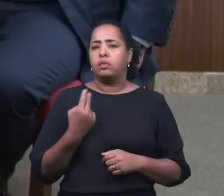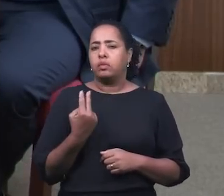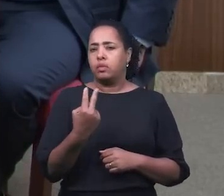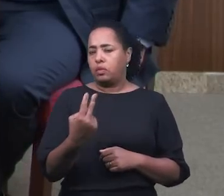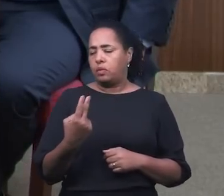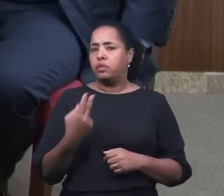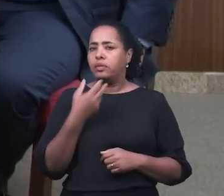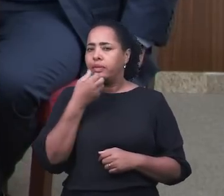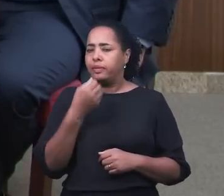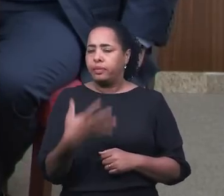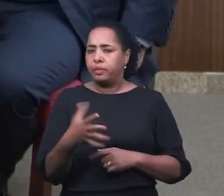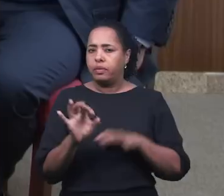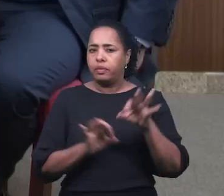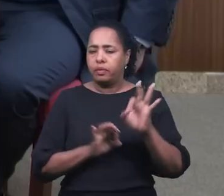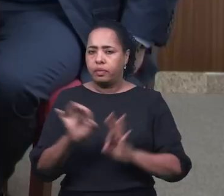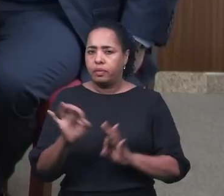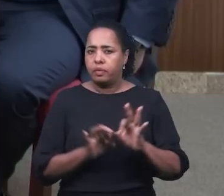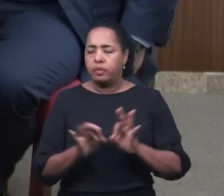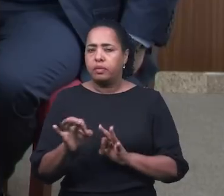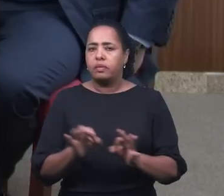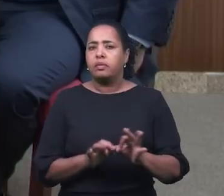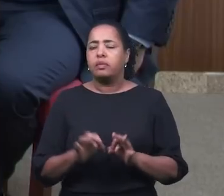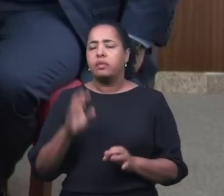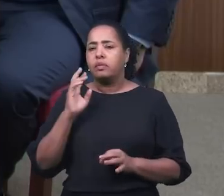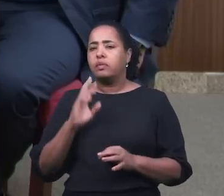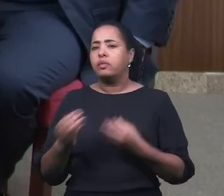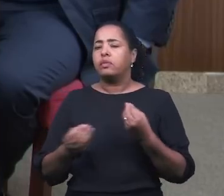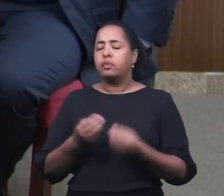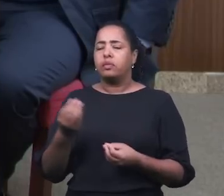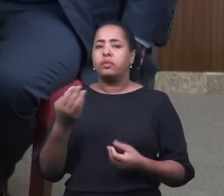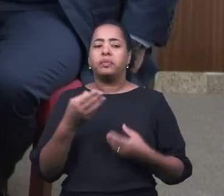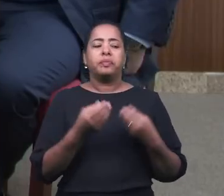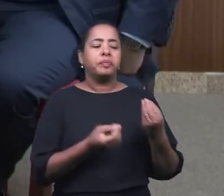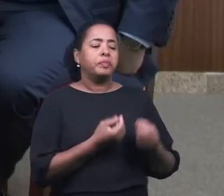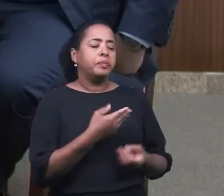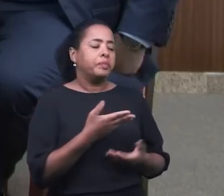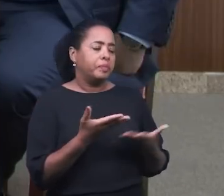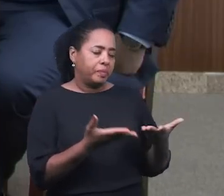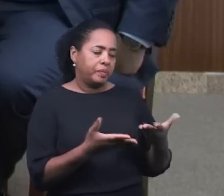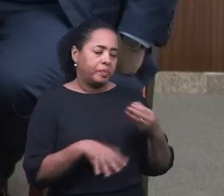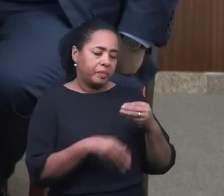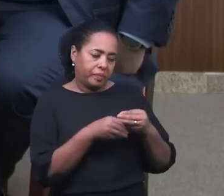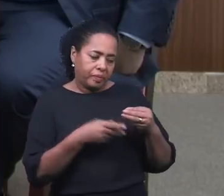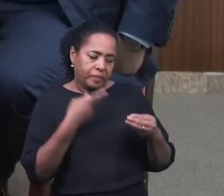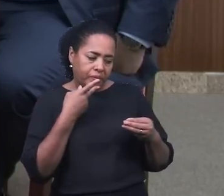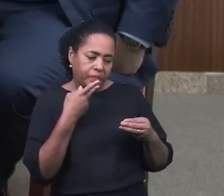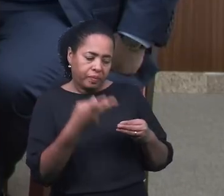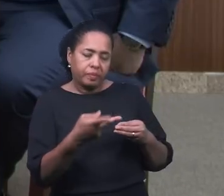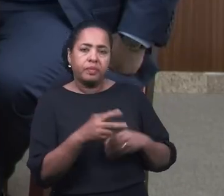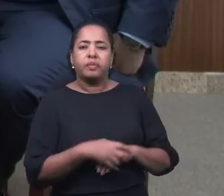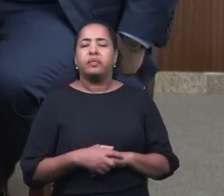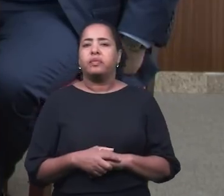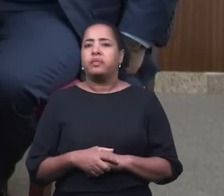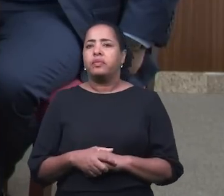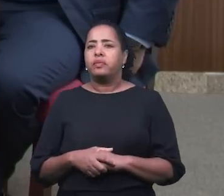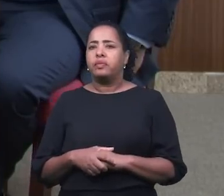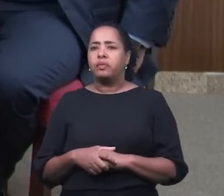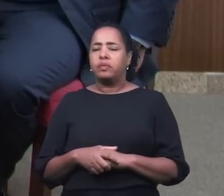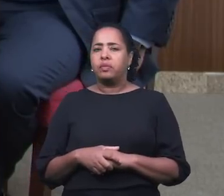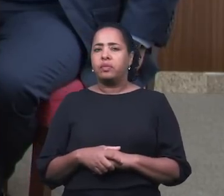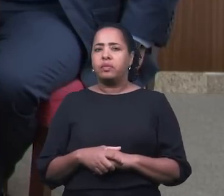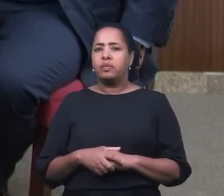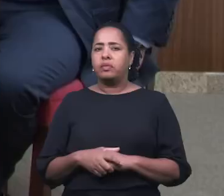bem colocadas, elaboradas. Vamos ver então o que o Mateus tem a comentar conosco acerca dessa contribuição.